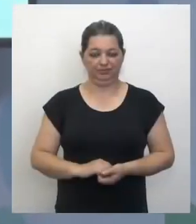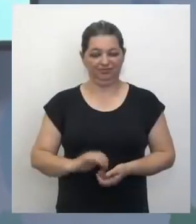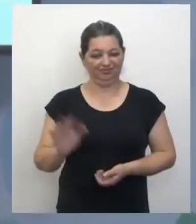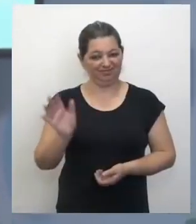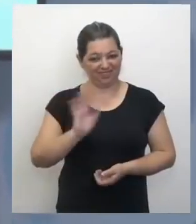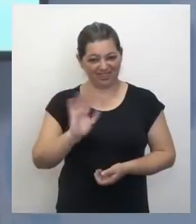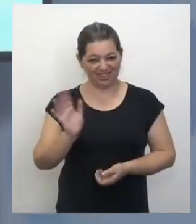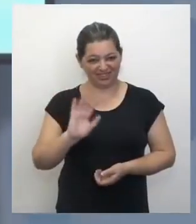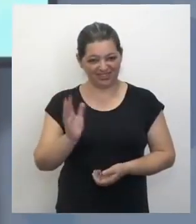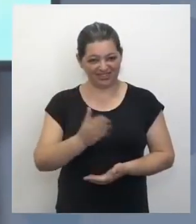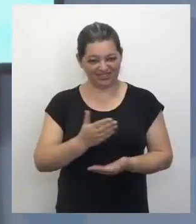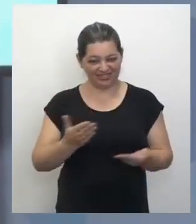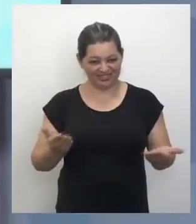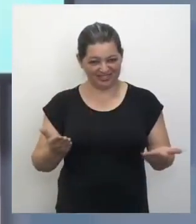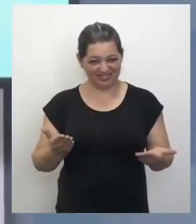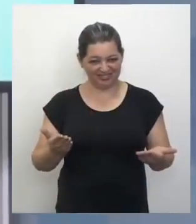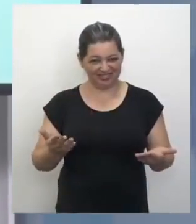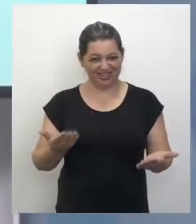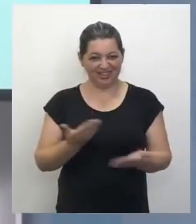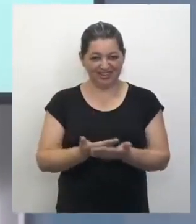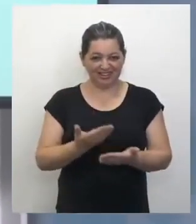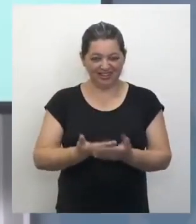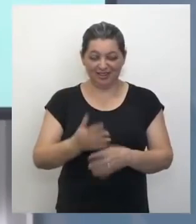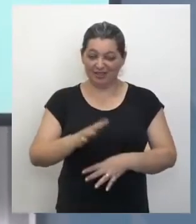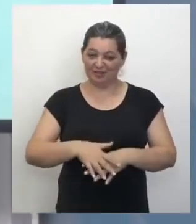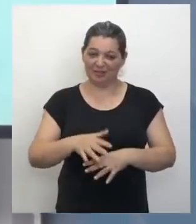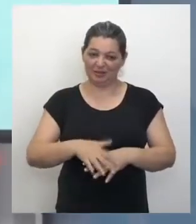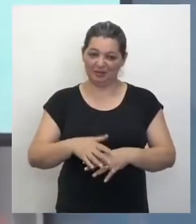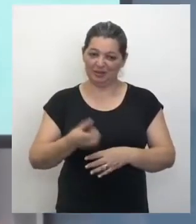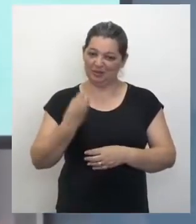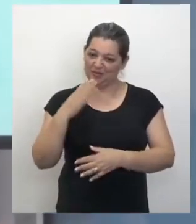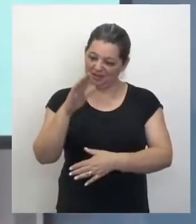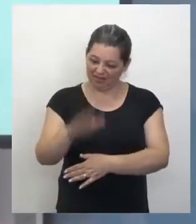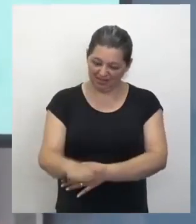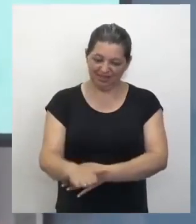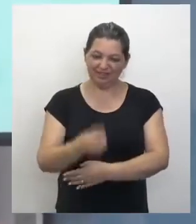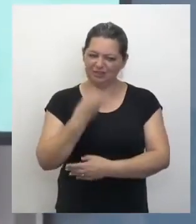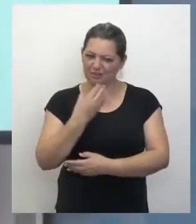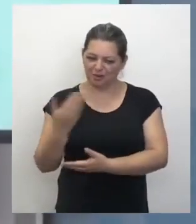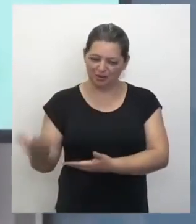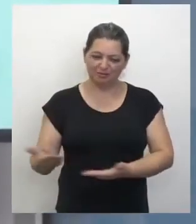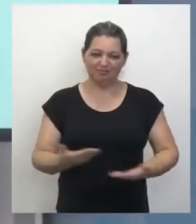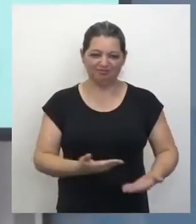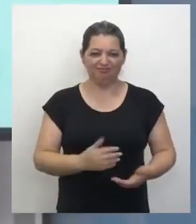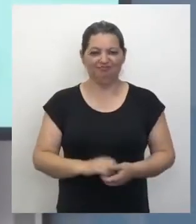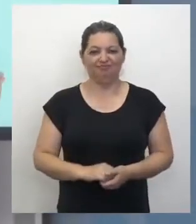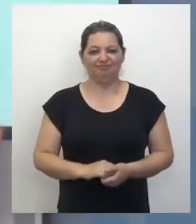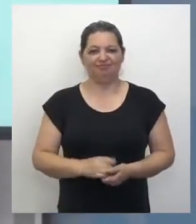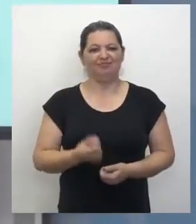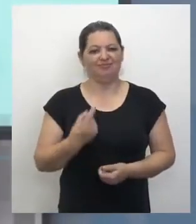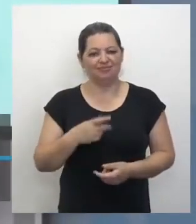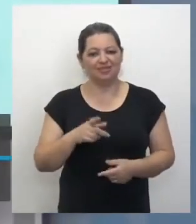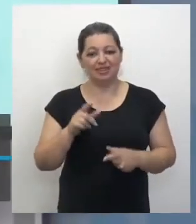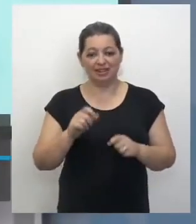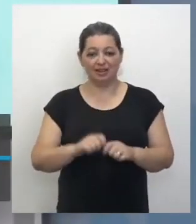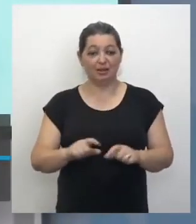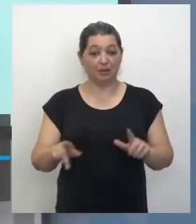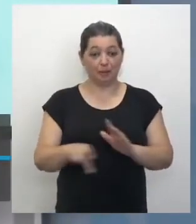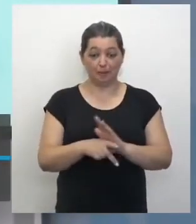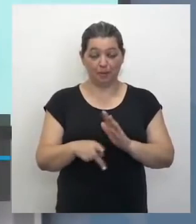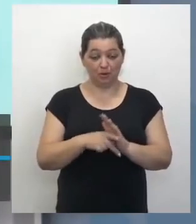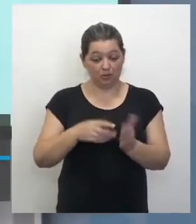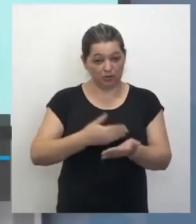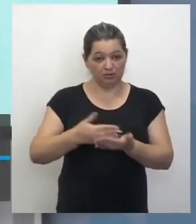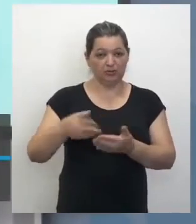Oi, gente, vamos chegando aqui para a nossa aula de matemática. Boa tarde, que bom que vocês chegaram aqui, que bom que vocês vieram. Vamos abrir nossa segunda-feira com a